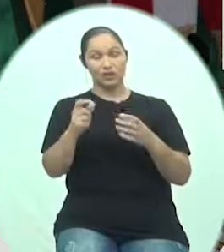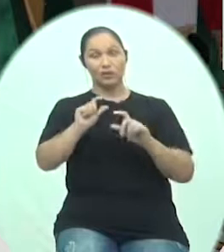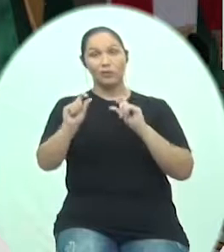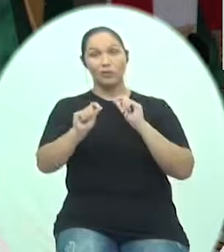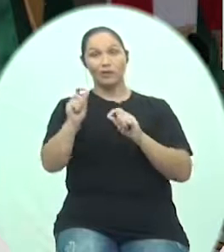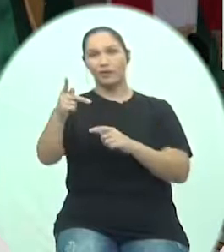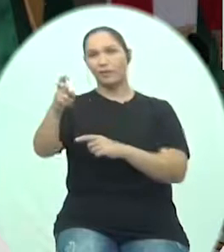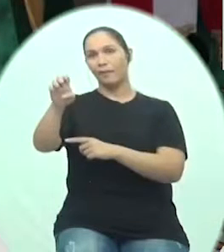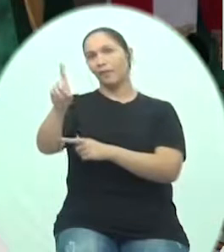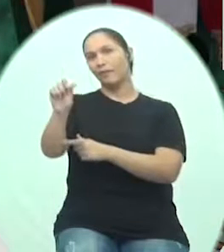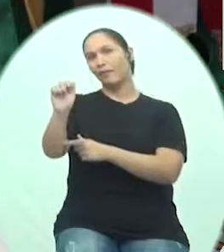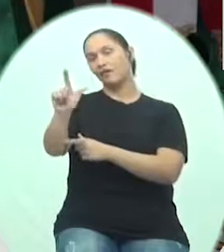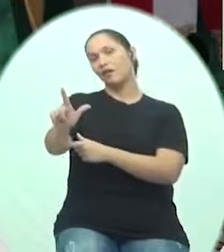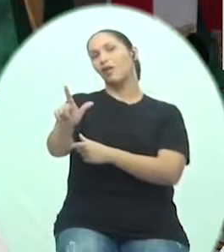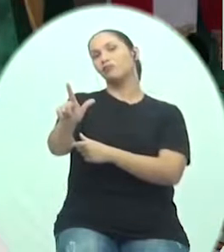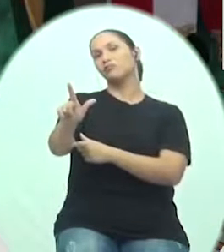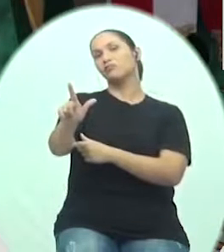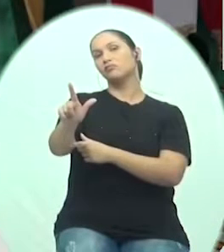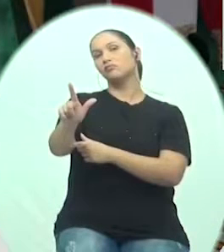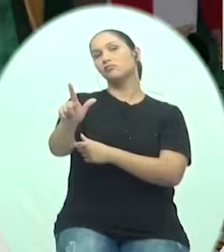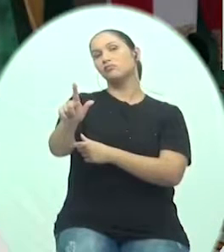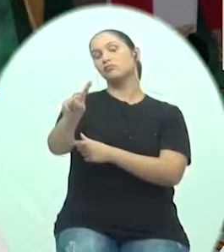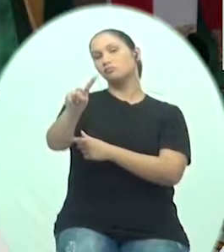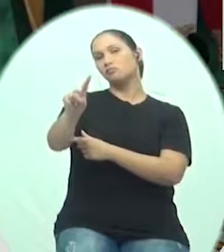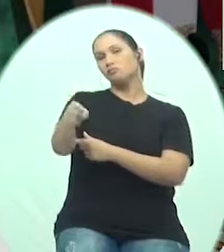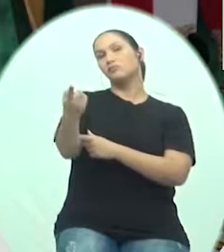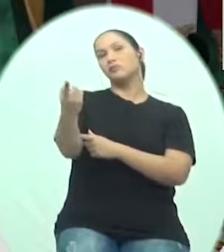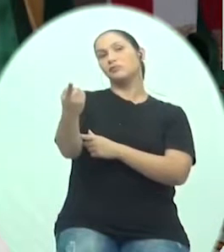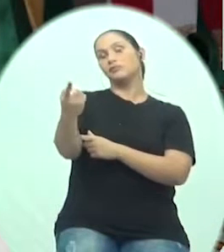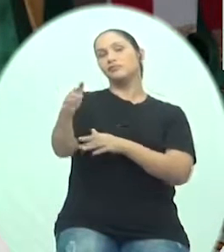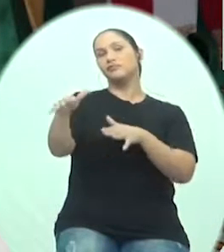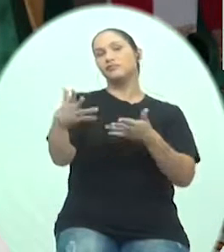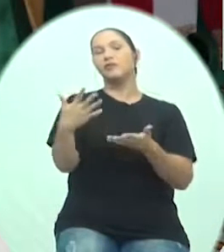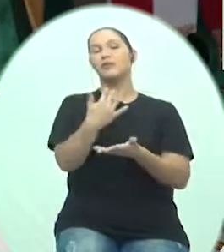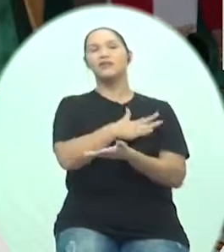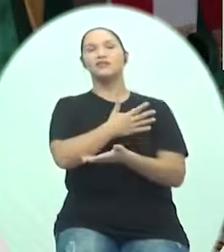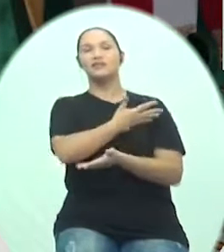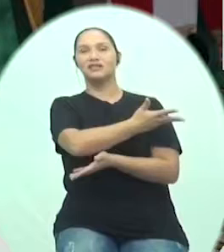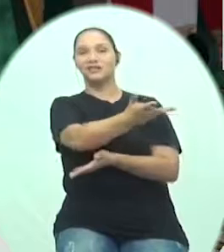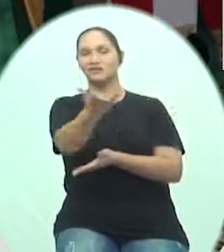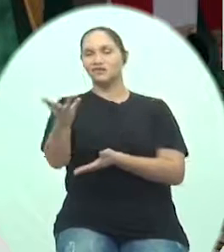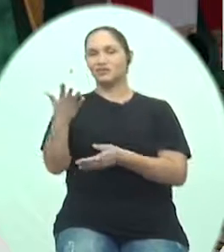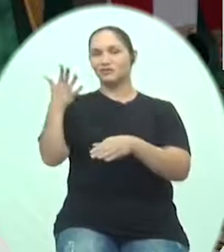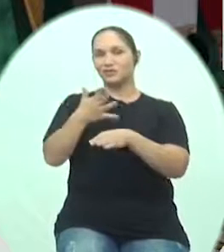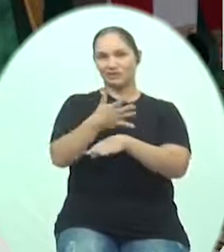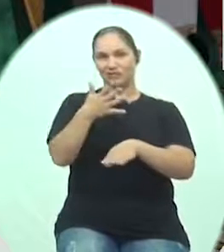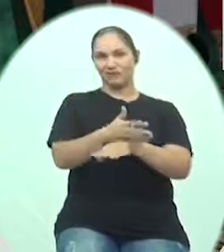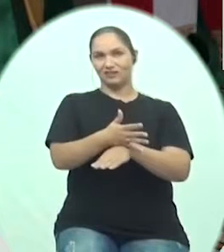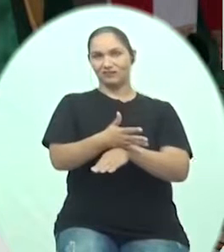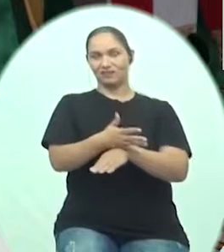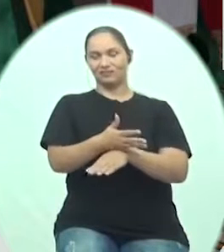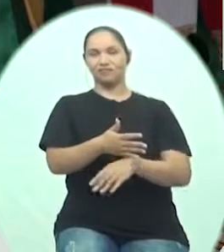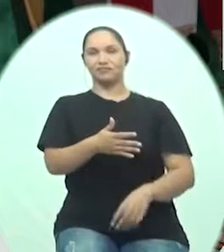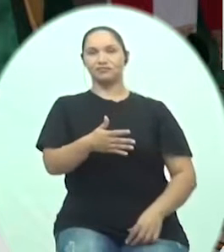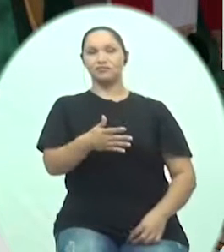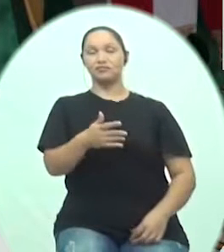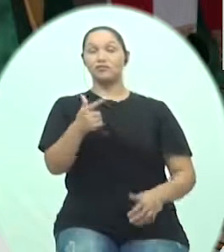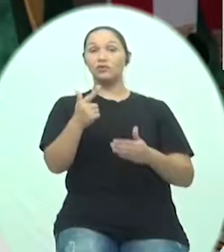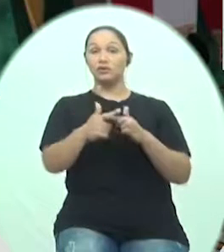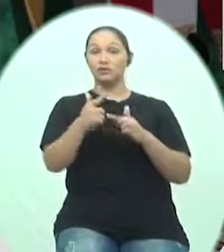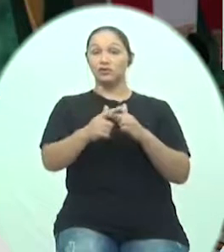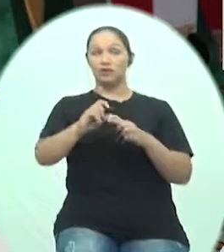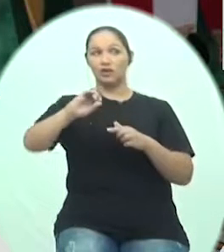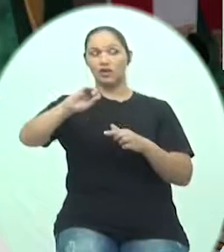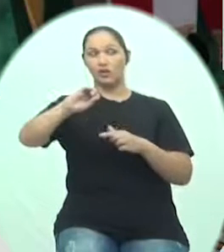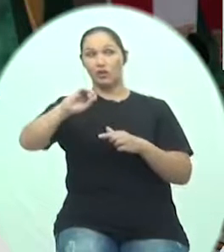Sales que vai dar muito mais de 1000 certo e eu gostaria que todos estivessem lá porque eh ou a cidade